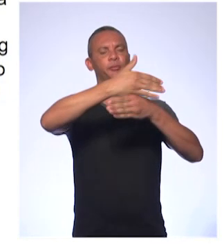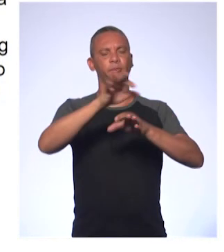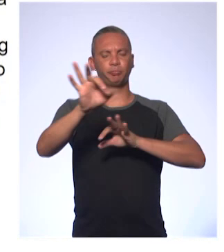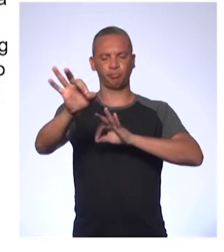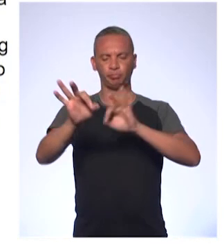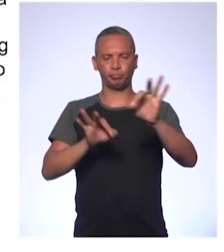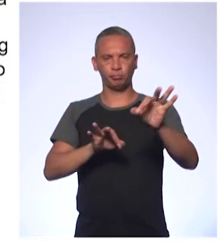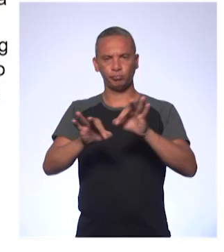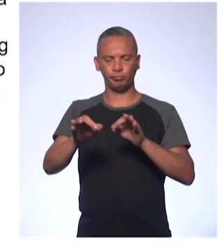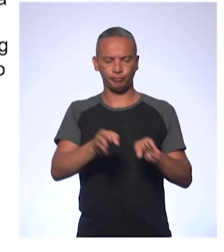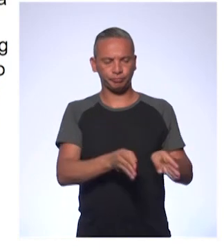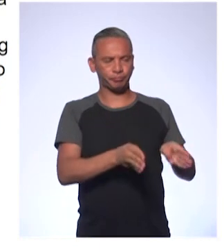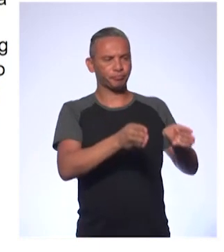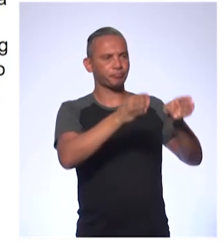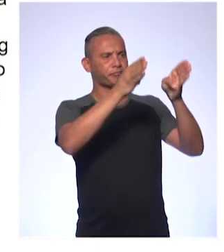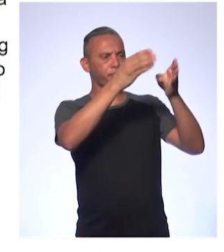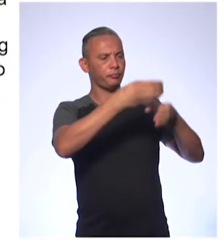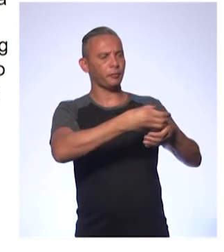moldura